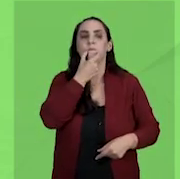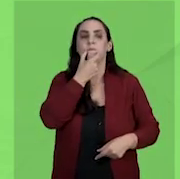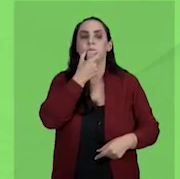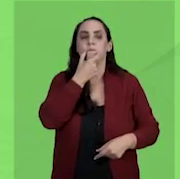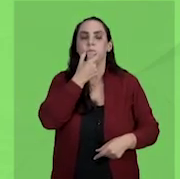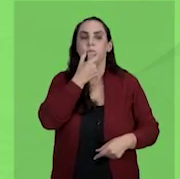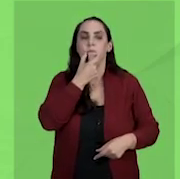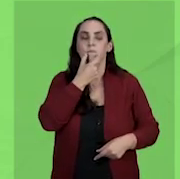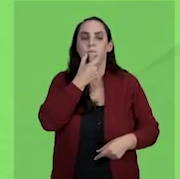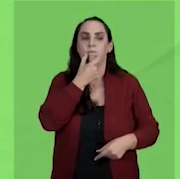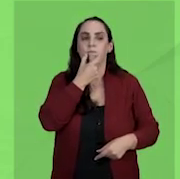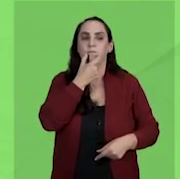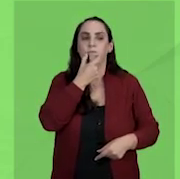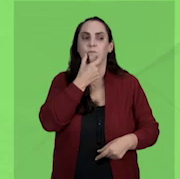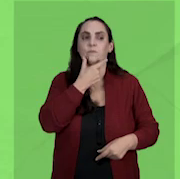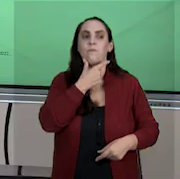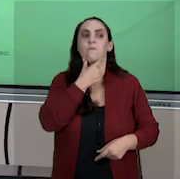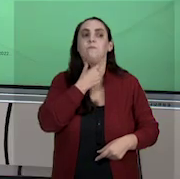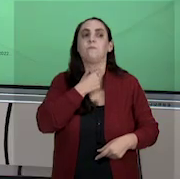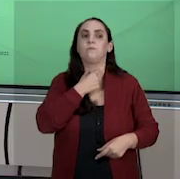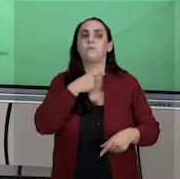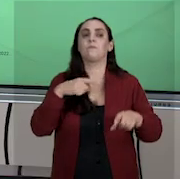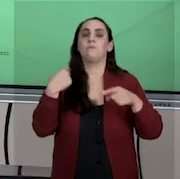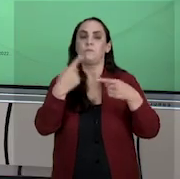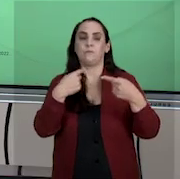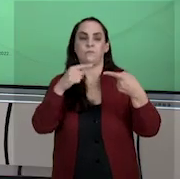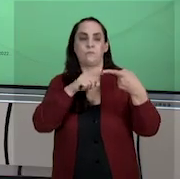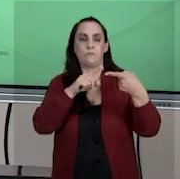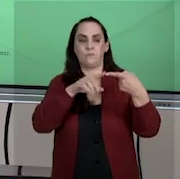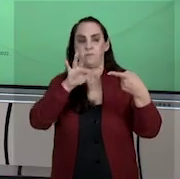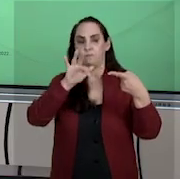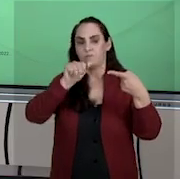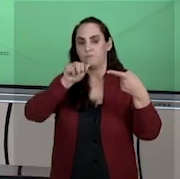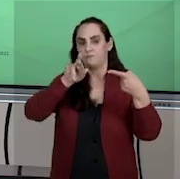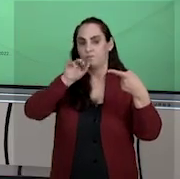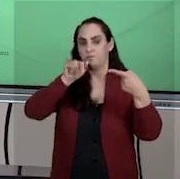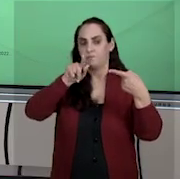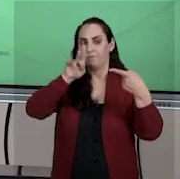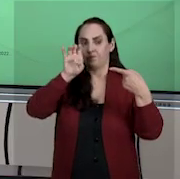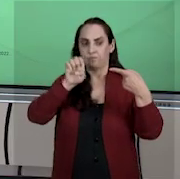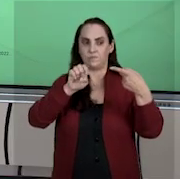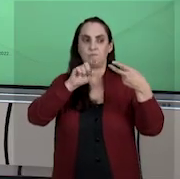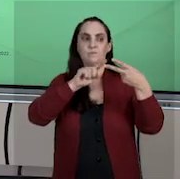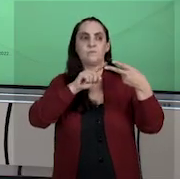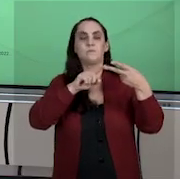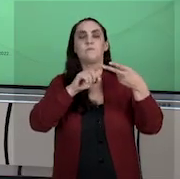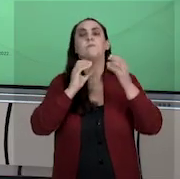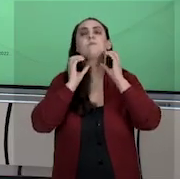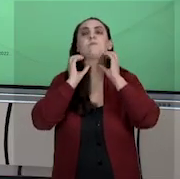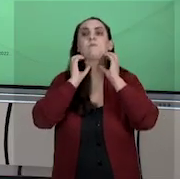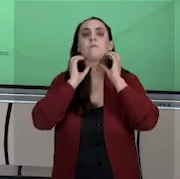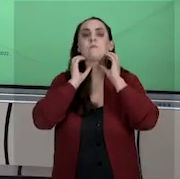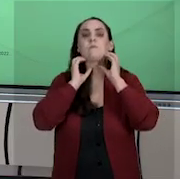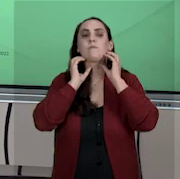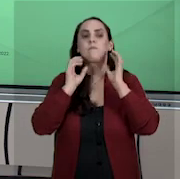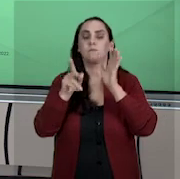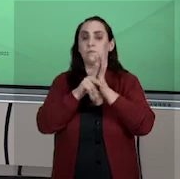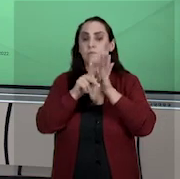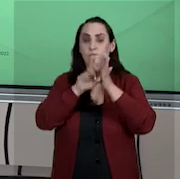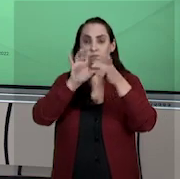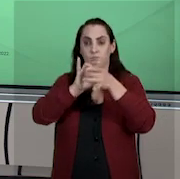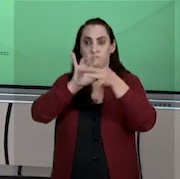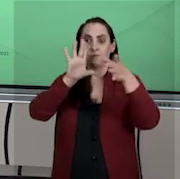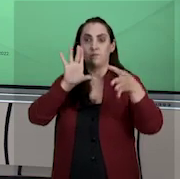boca, nós vamos ter a faringe, vamos ter as glândulas que irão